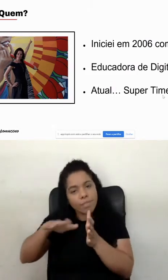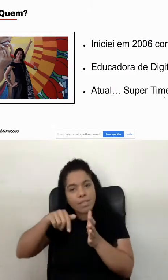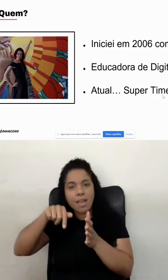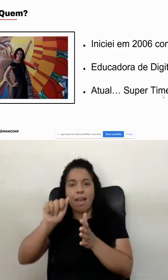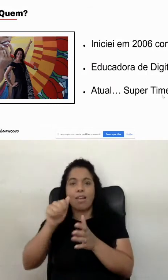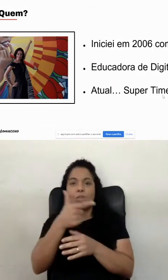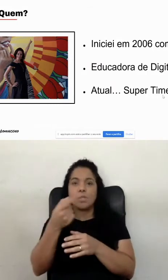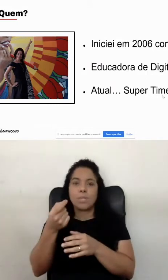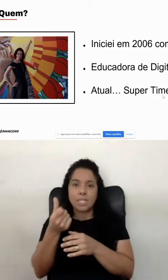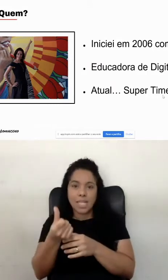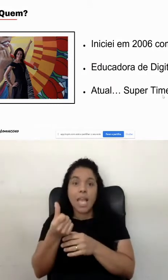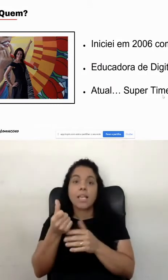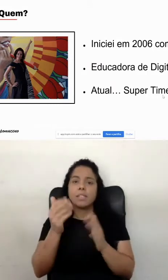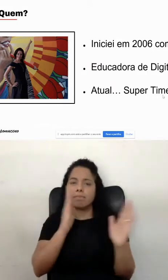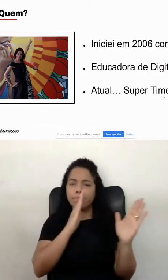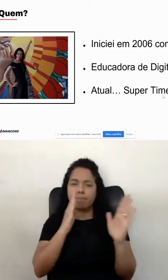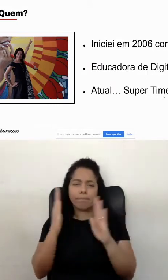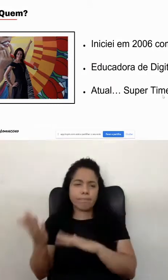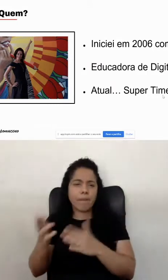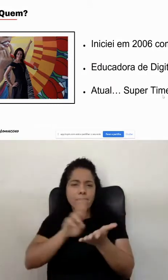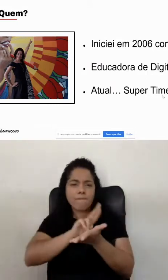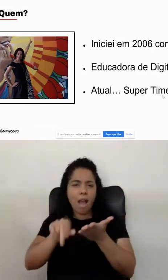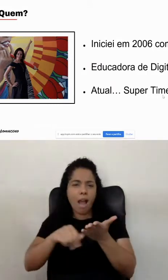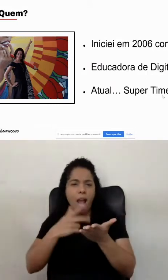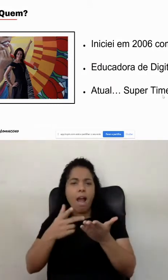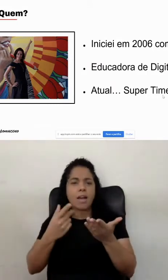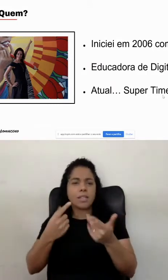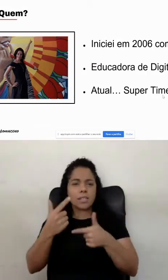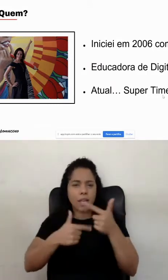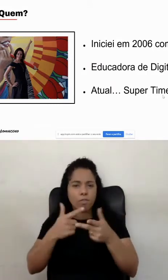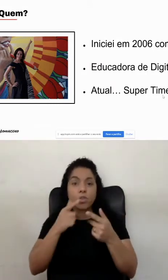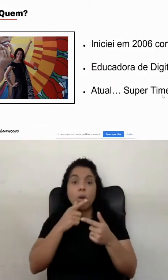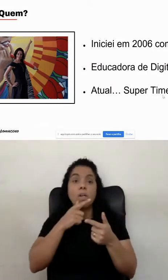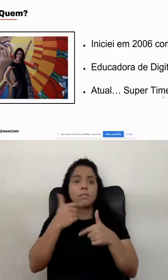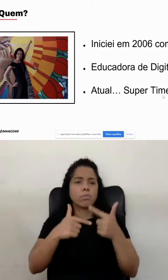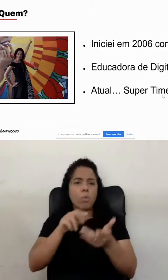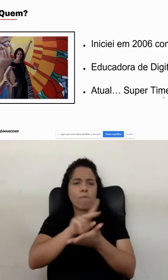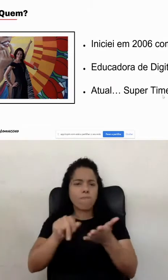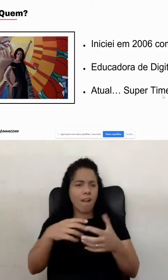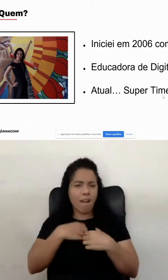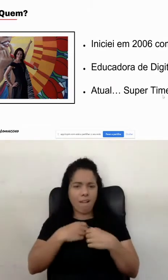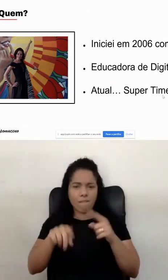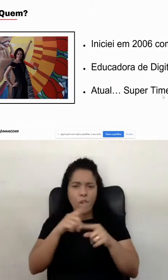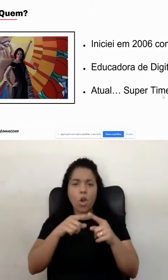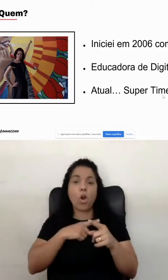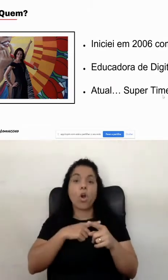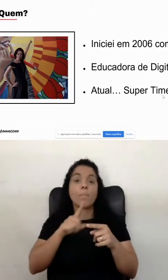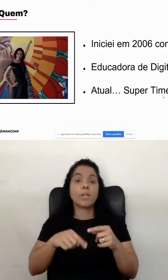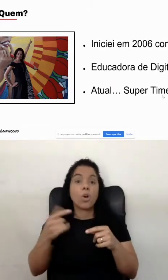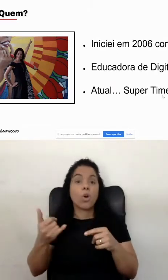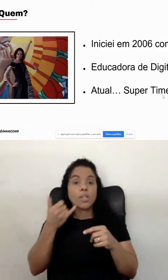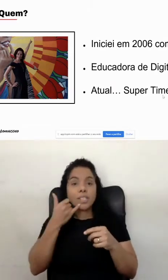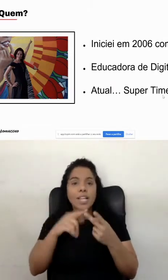2006, tive aí um percurso de várias funções, atuei de várias formas, né, com telefonia,